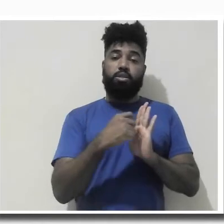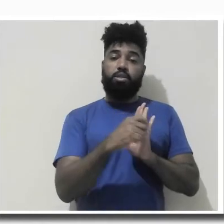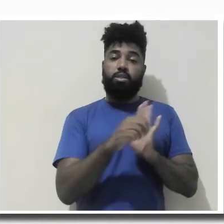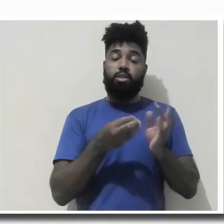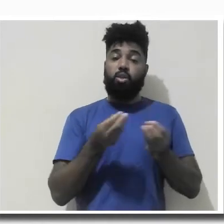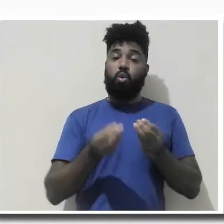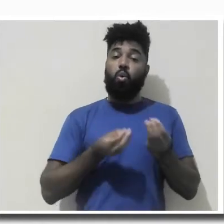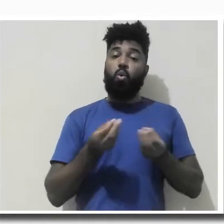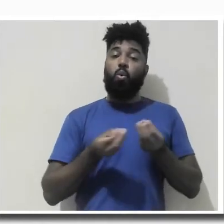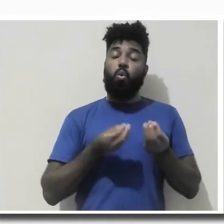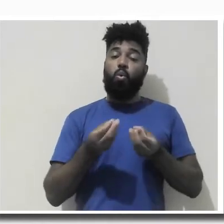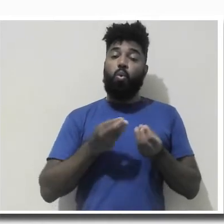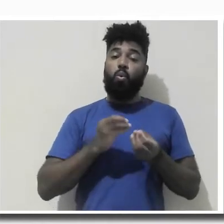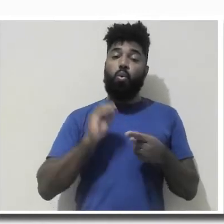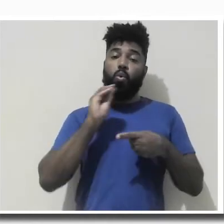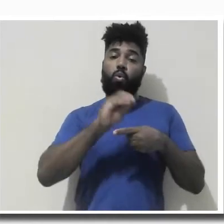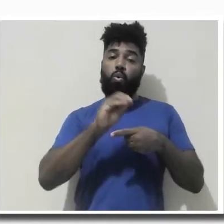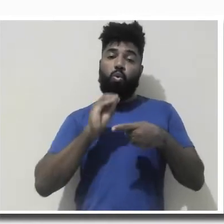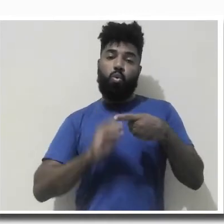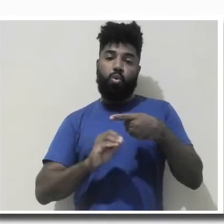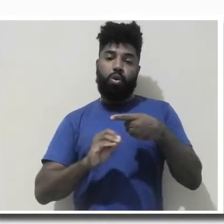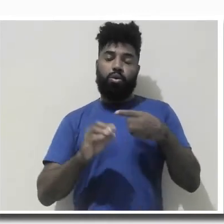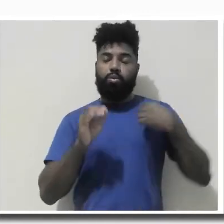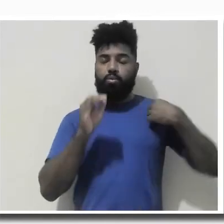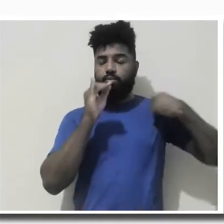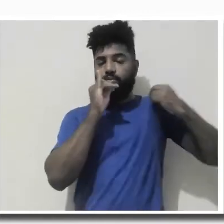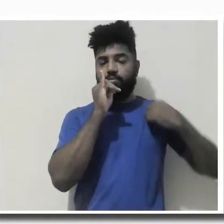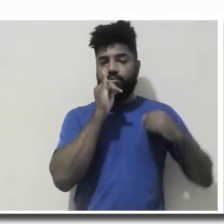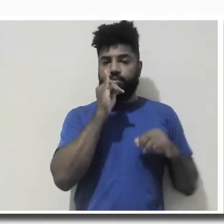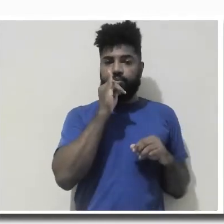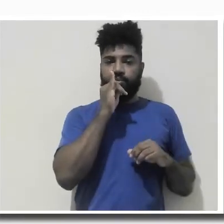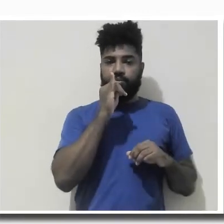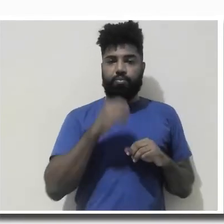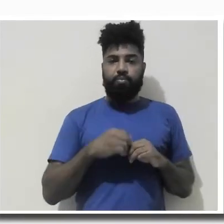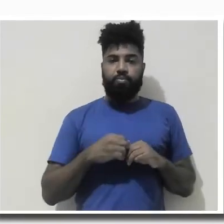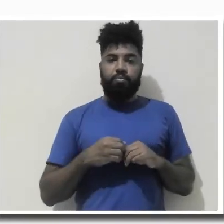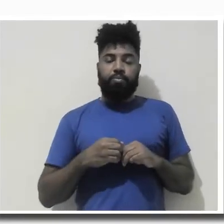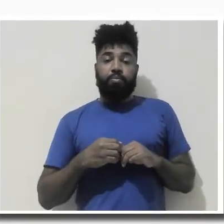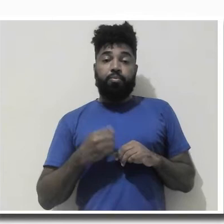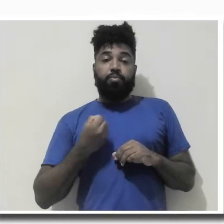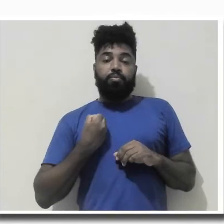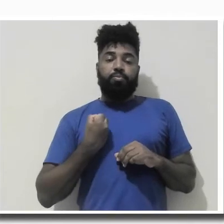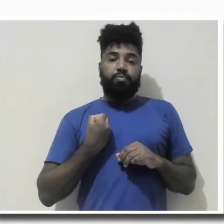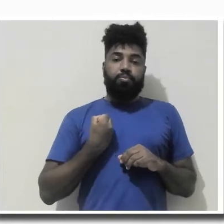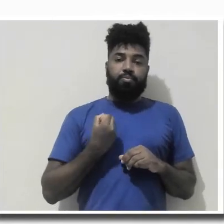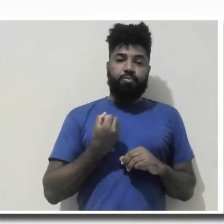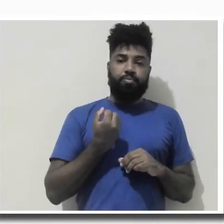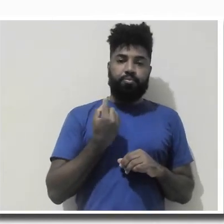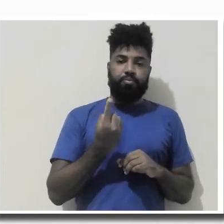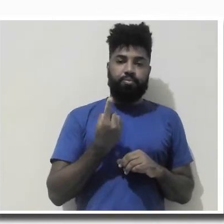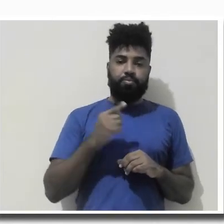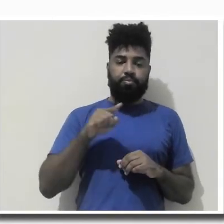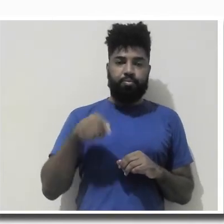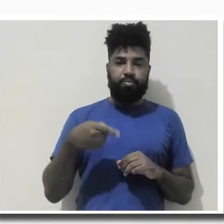forma de fração. Por exemplo, o número